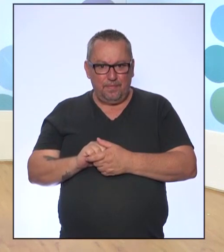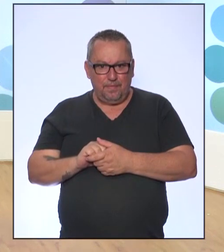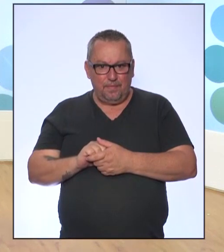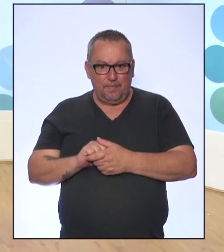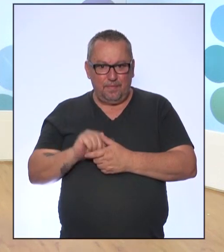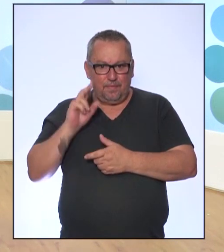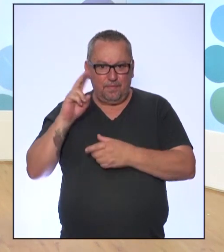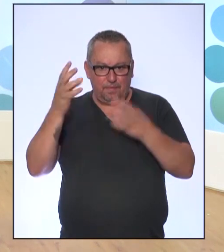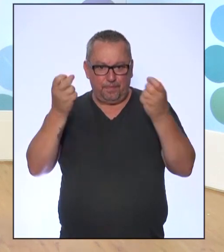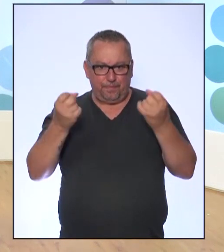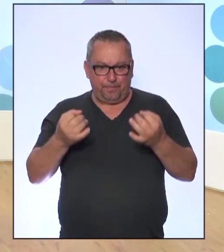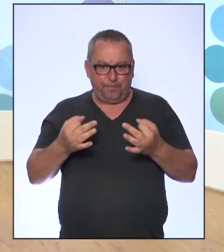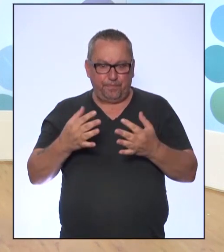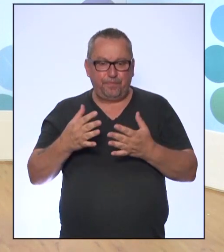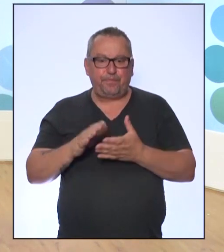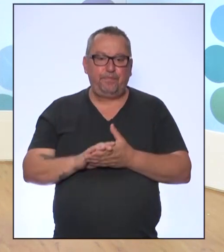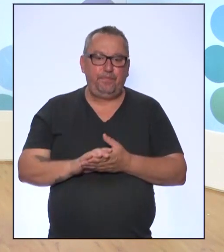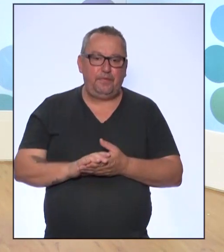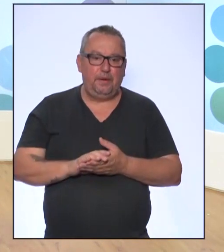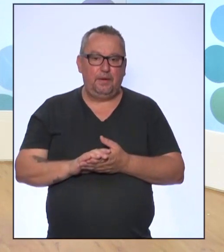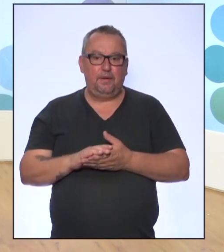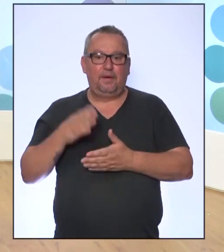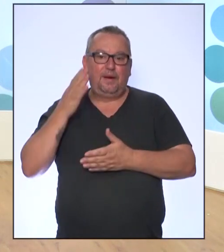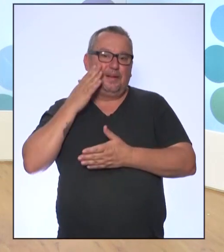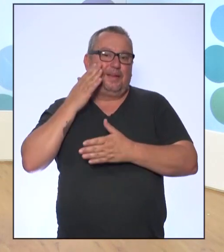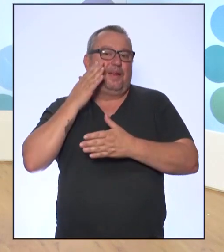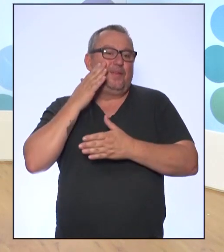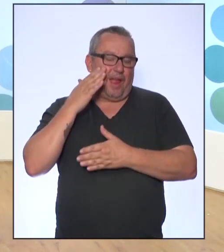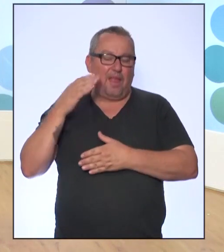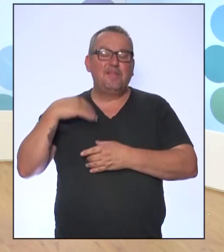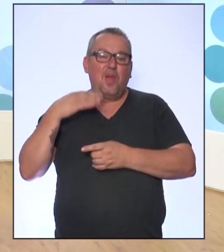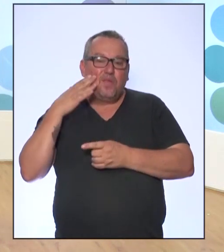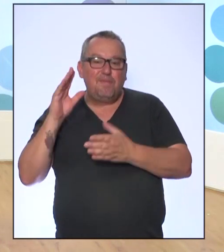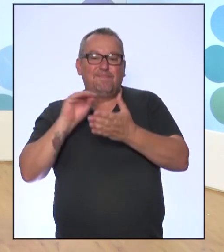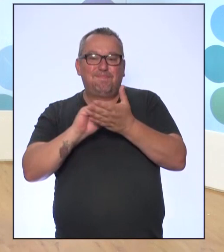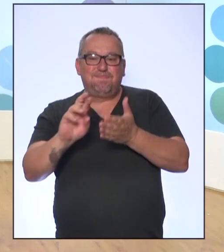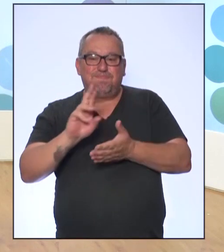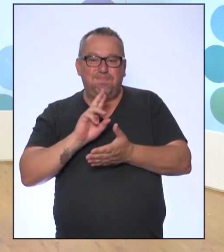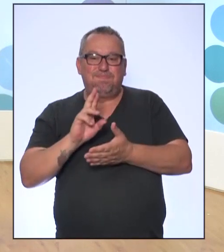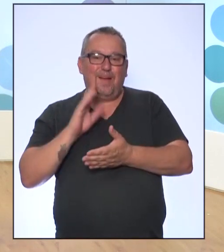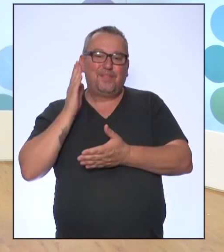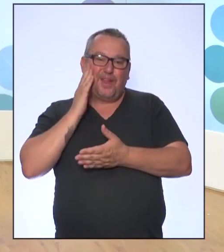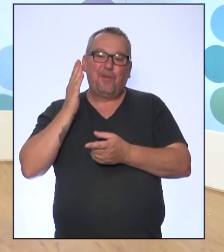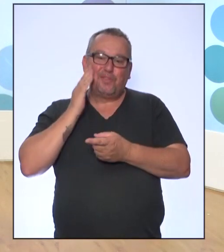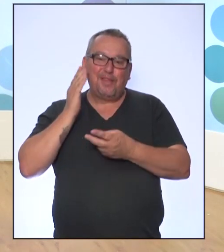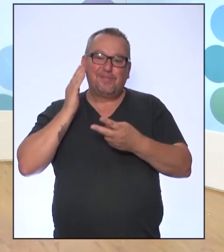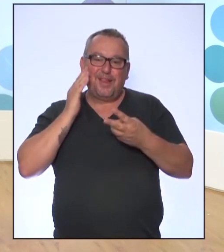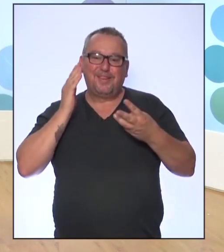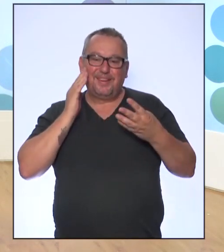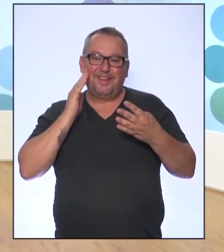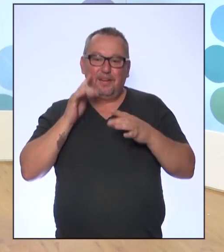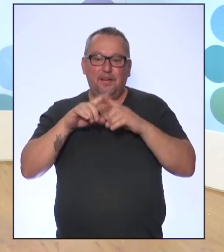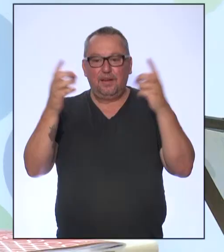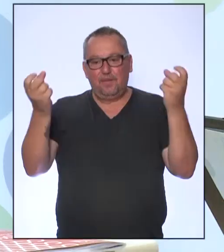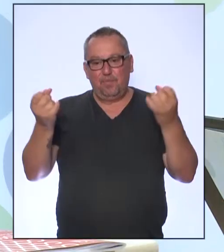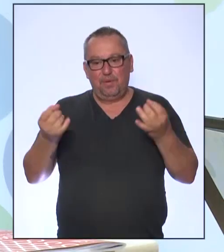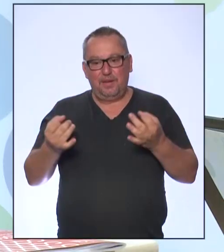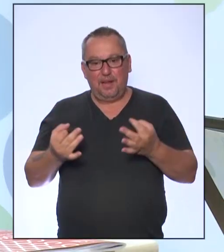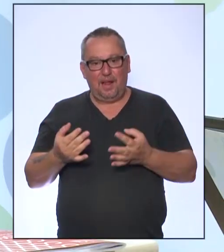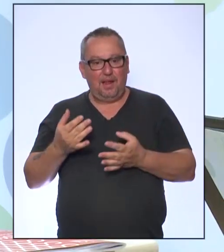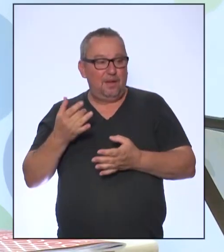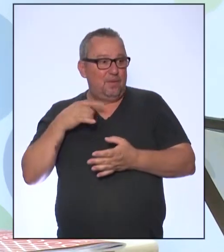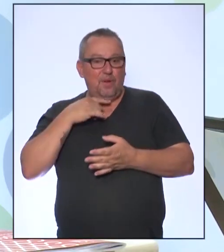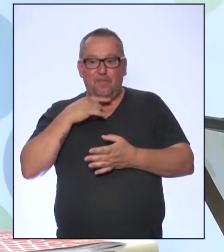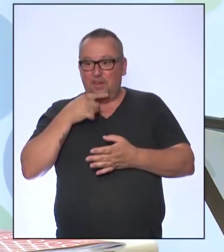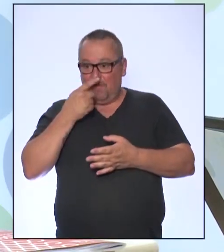Quer explicar para eles o que é? Vamos lá. Eu sei, alguns colocam aqui, eu sei o que é na onomatopeia. Então, mas tem que explicar, não adianta só colocar